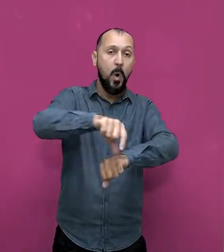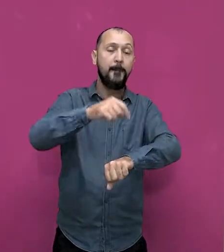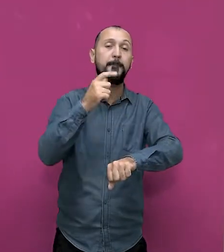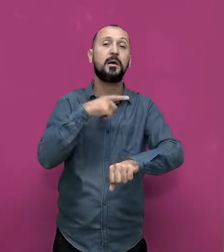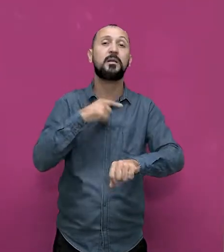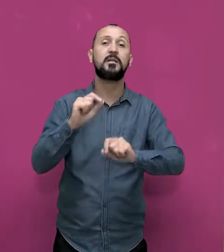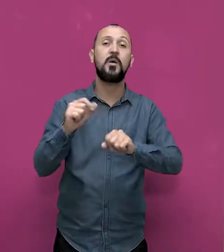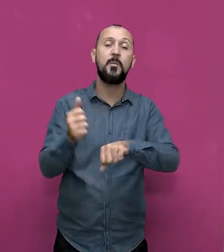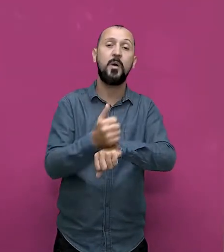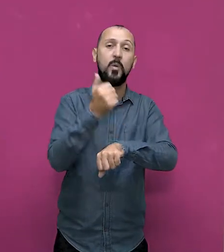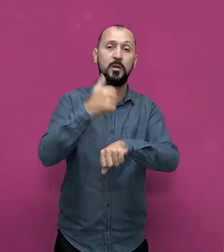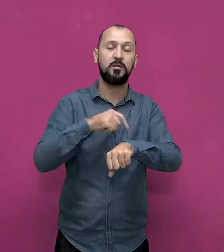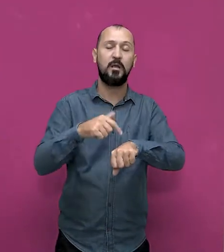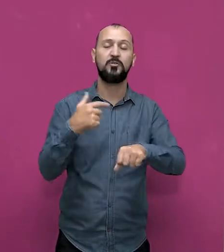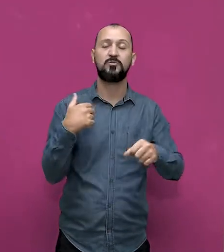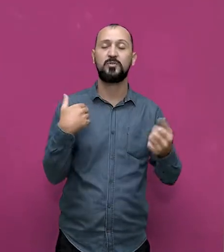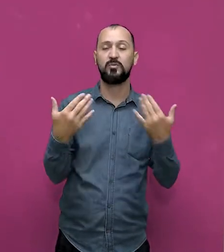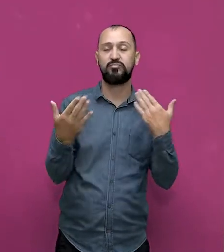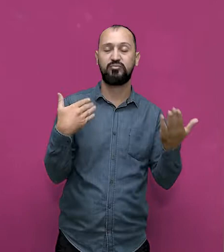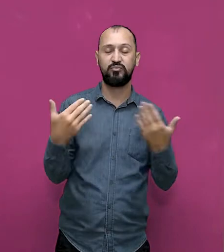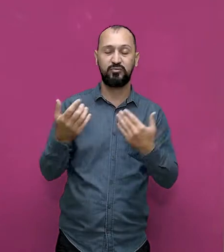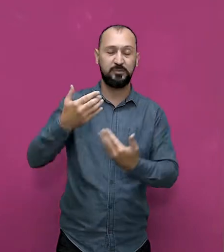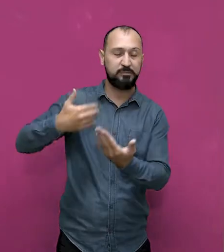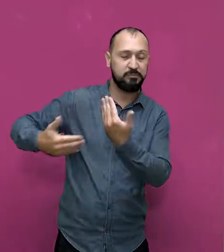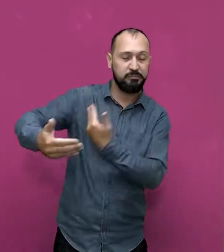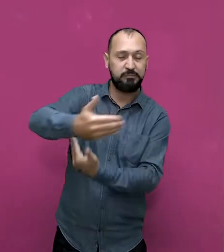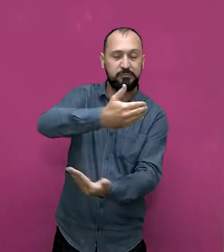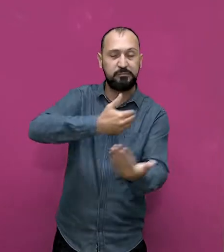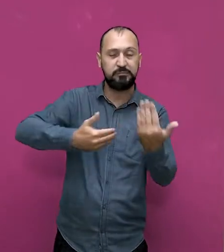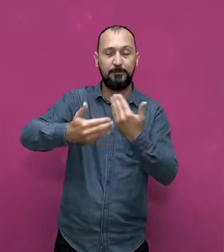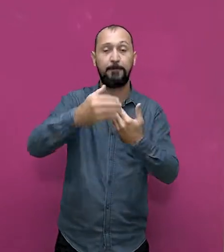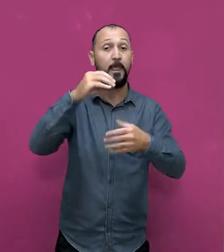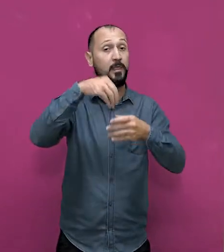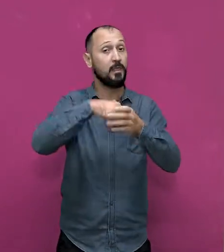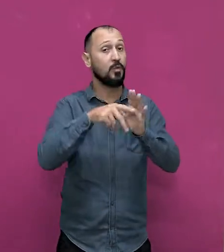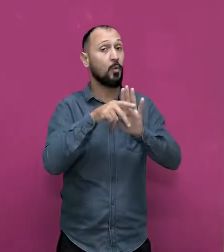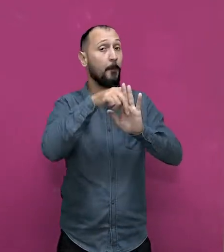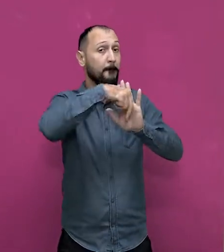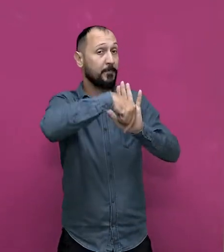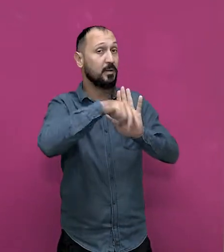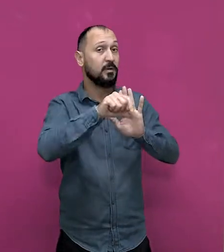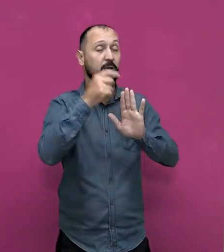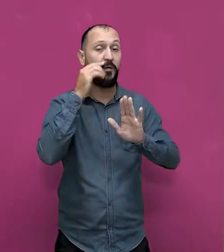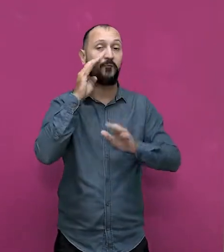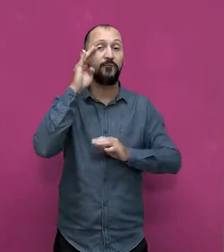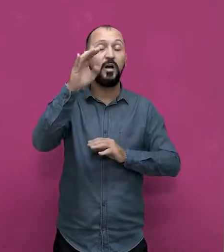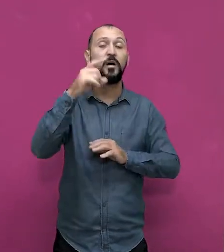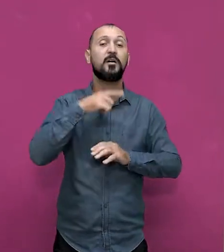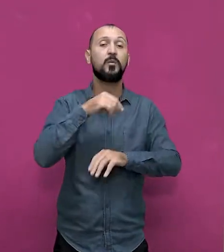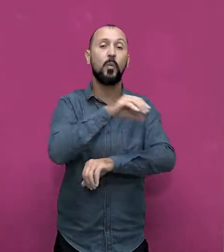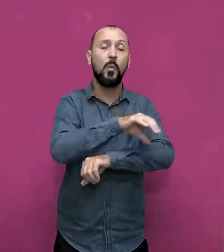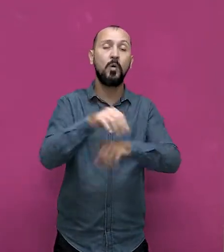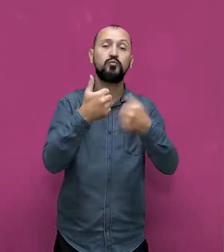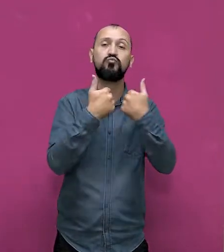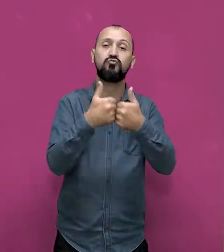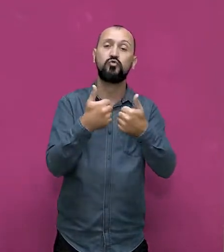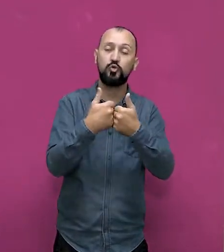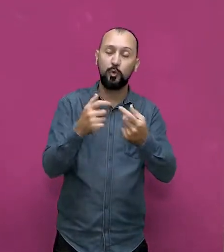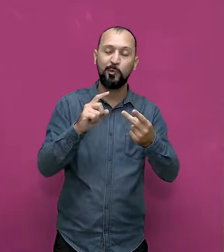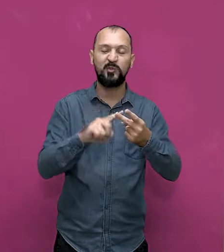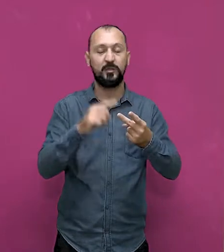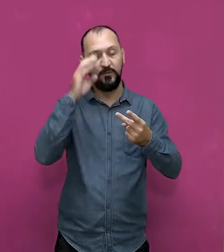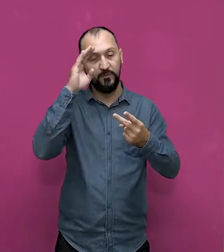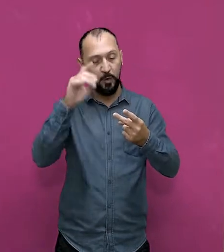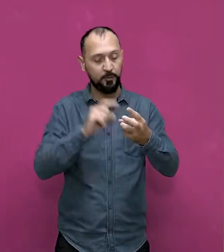que você gere melhor qualidade nessa mobilidade. Então, é em cima do plano que a gente tem a prioridade das vias de transporte